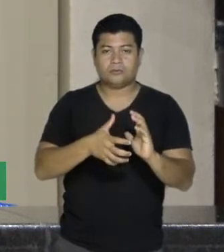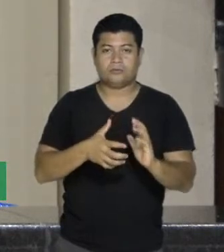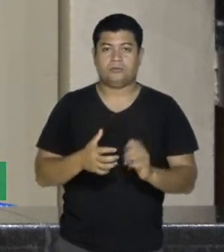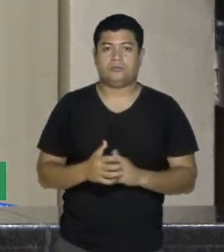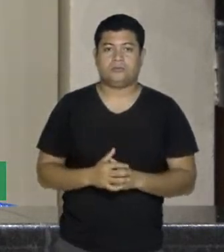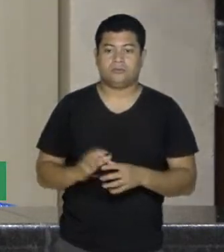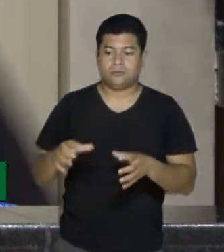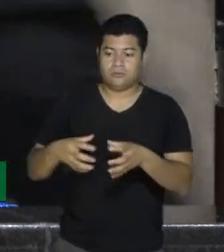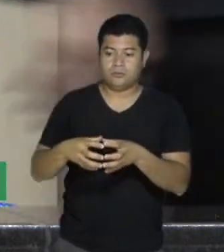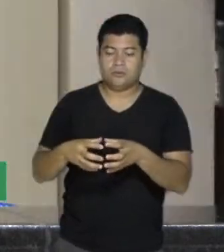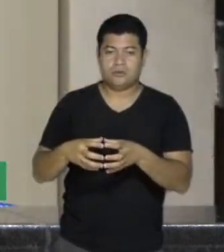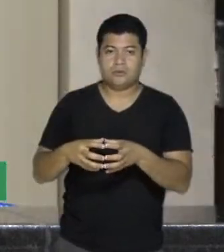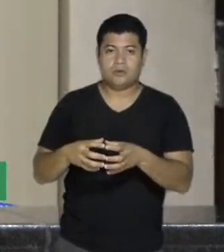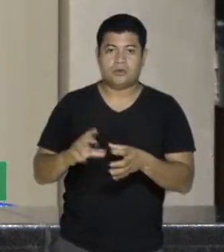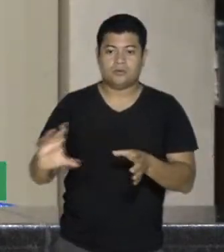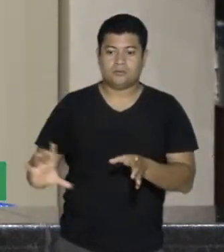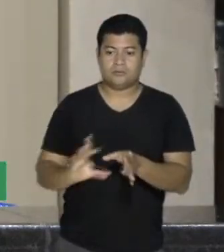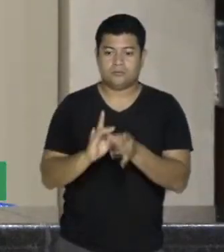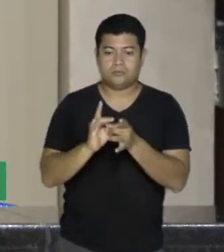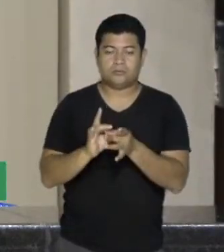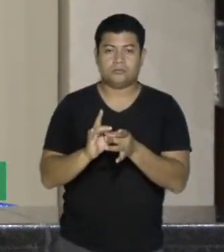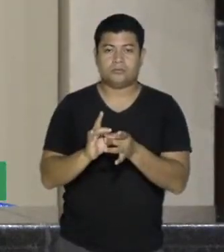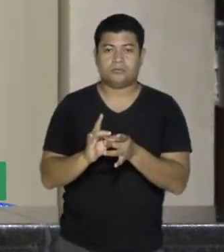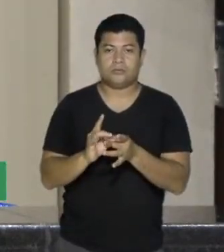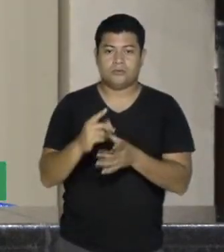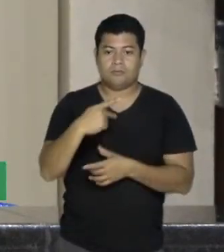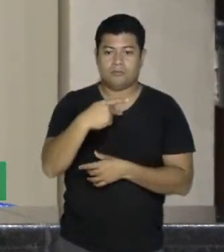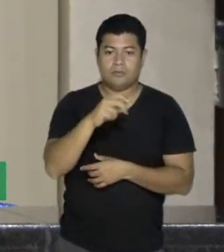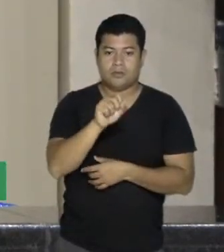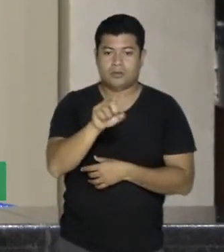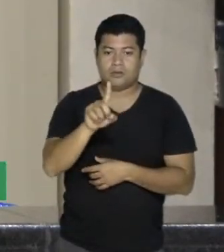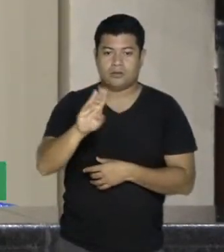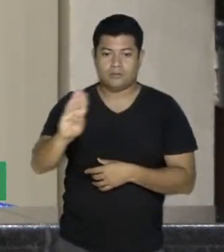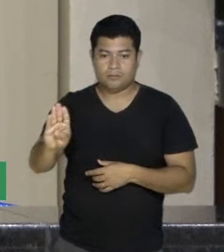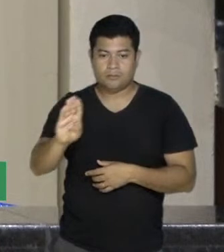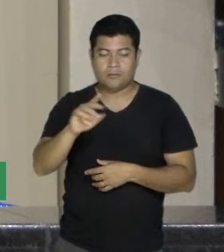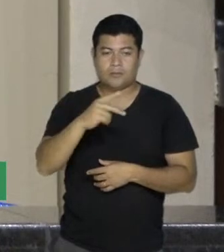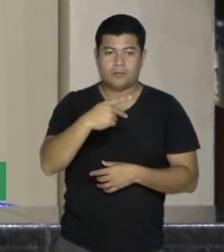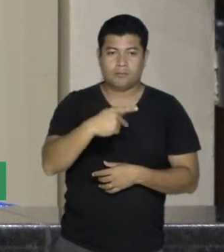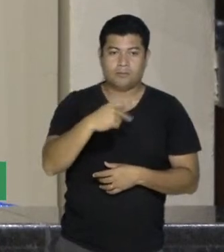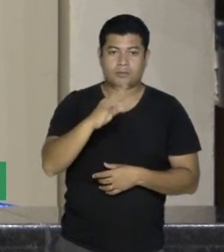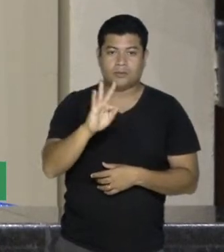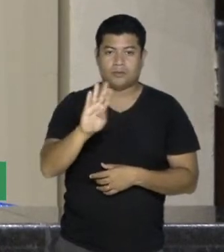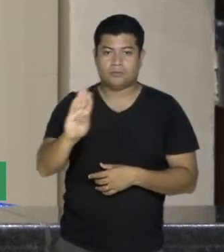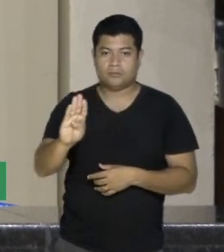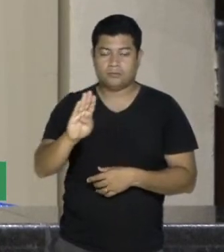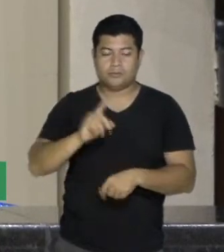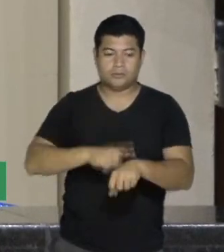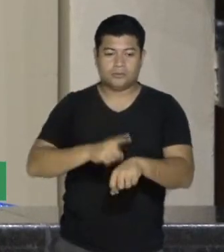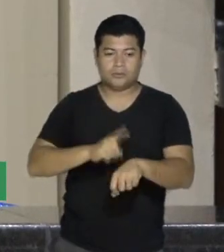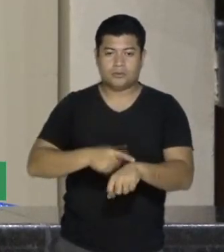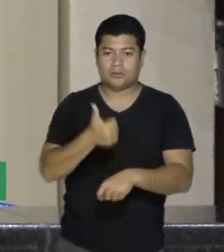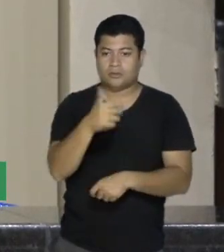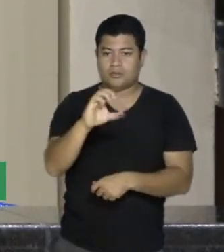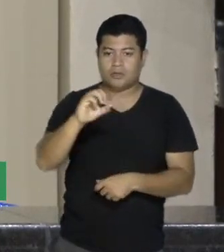bloco união psdb ptb por 10 minutos